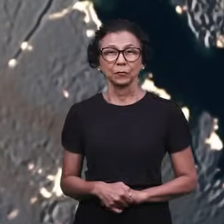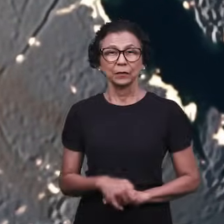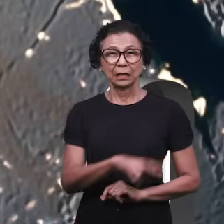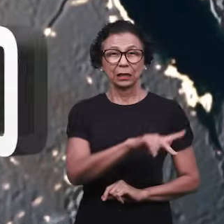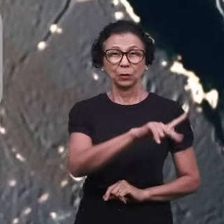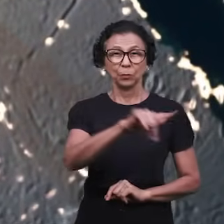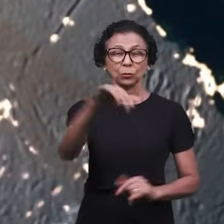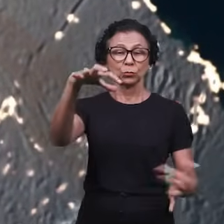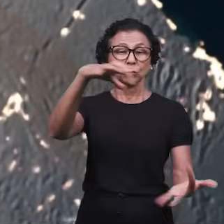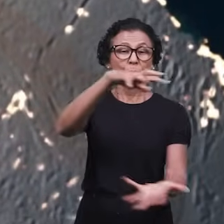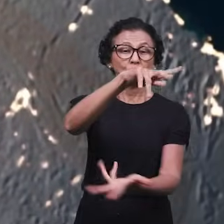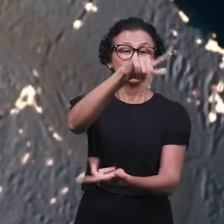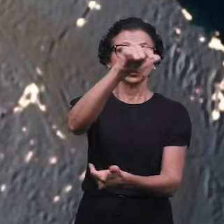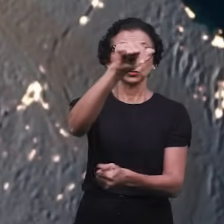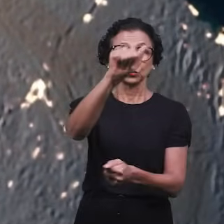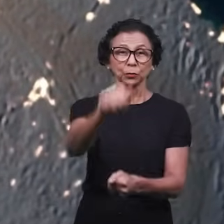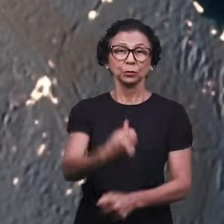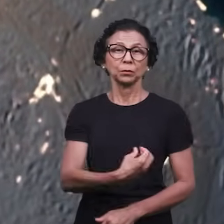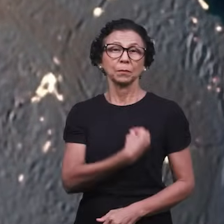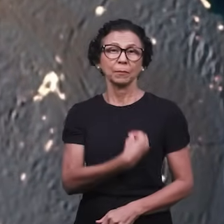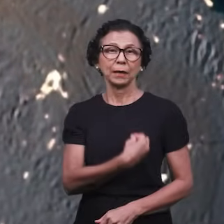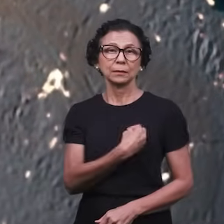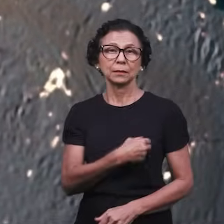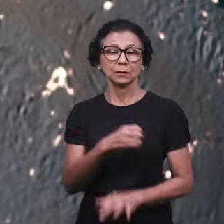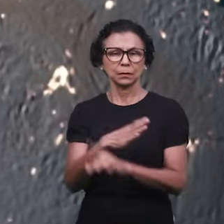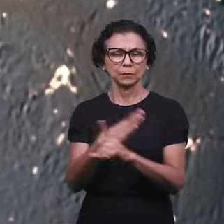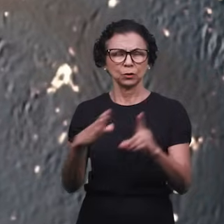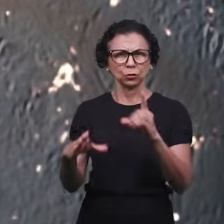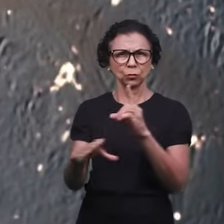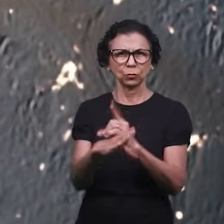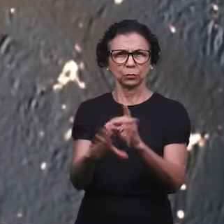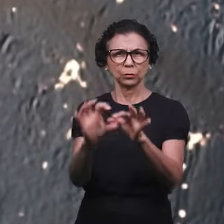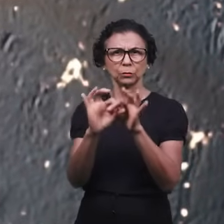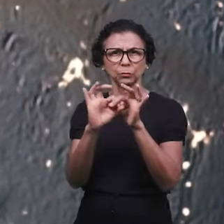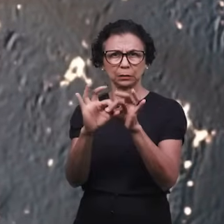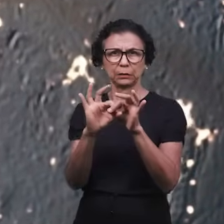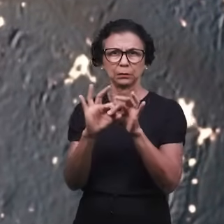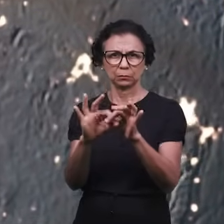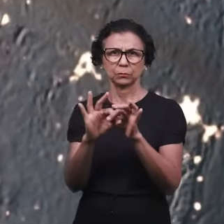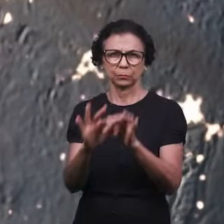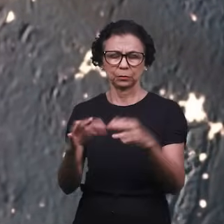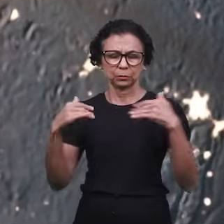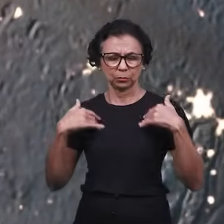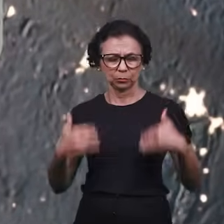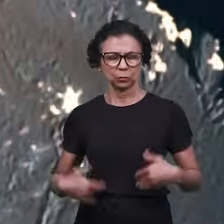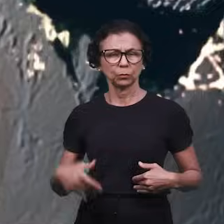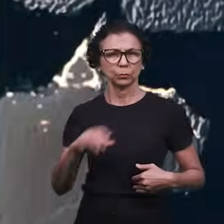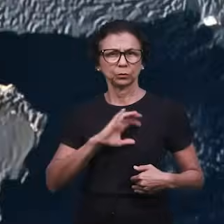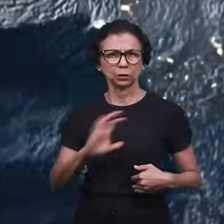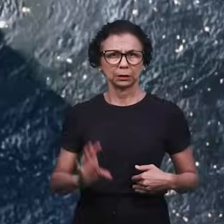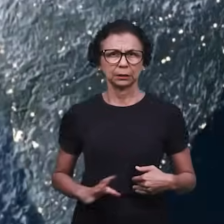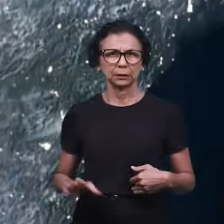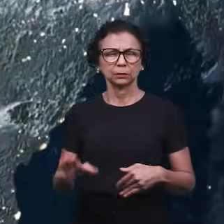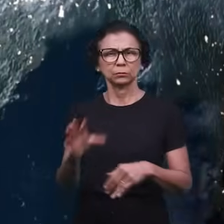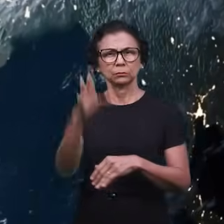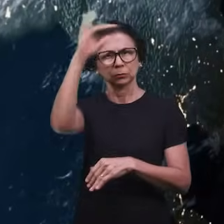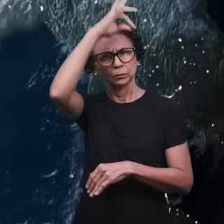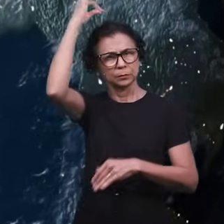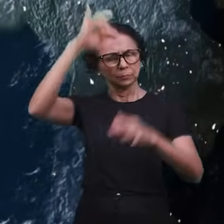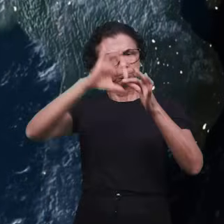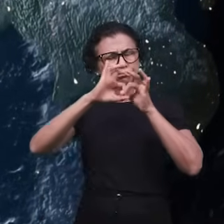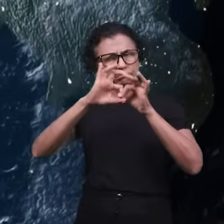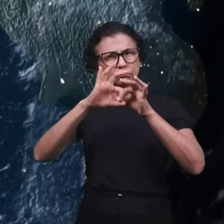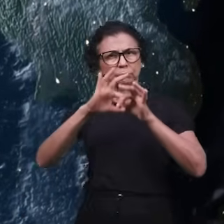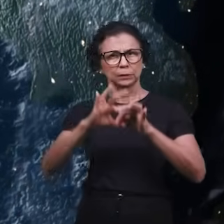Irmãos de todas as partes do mundo participam de um mesmo culto, em conjunto, no mesmo corpo e no mesmo